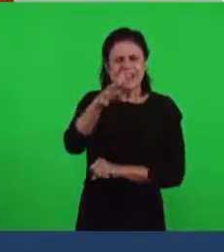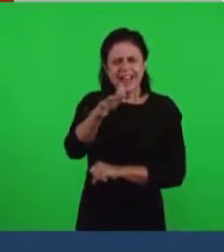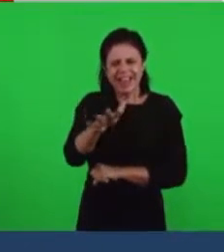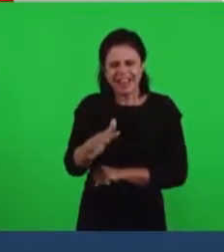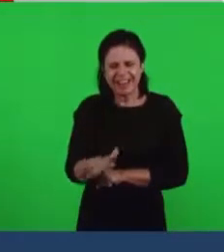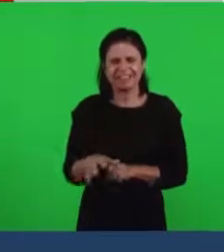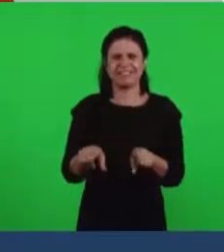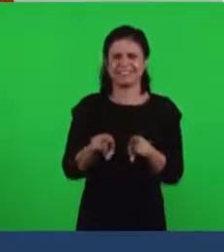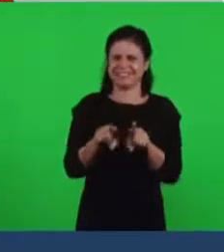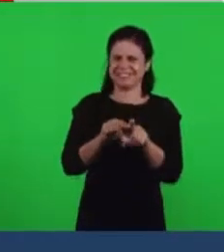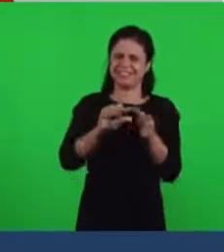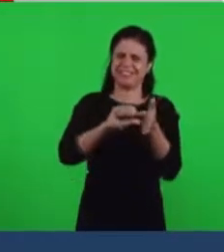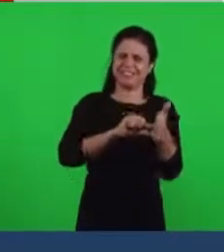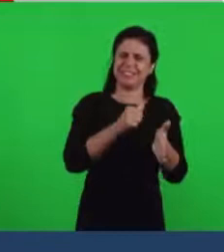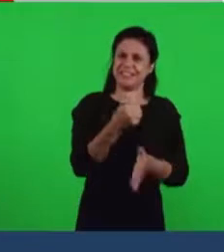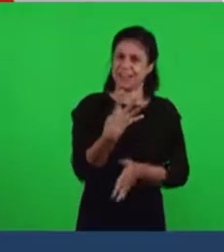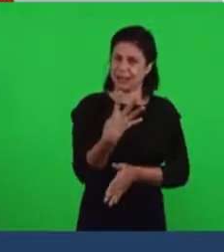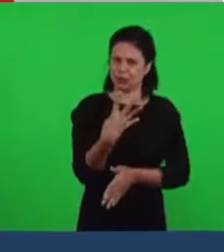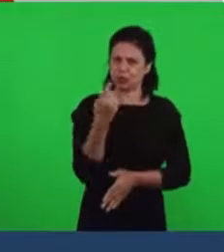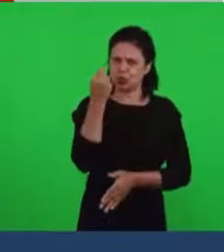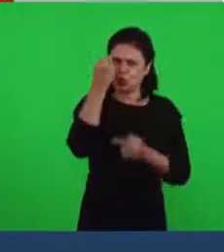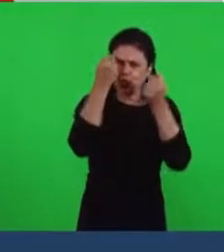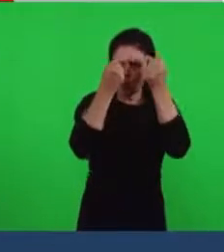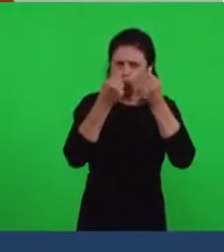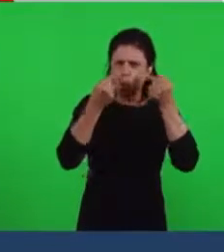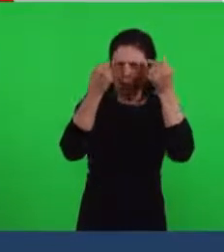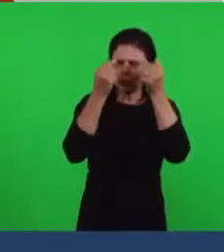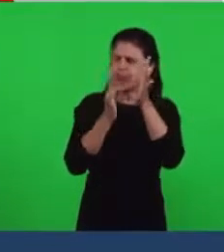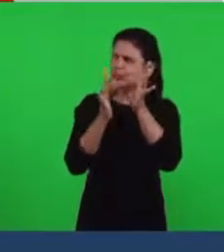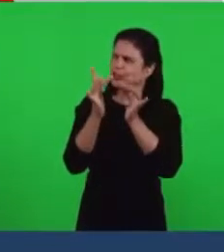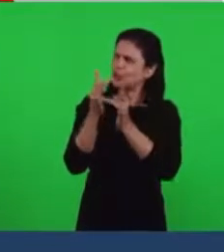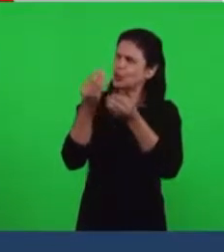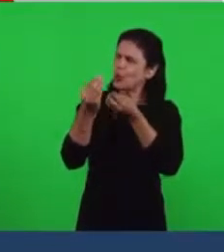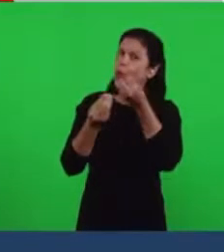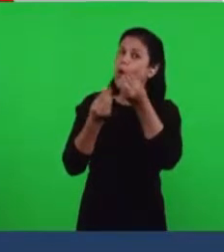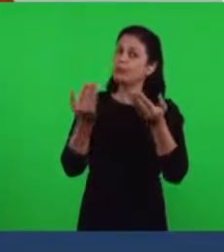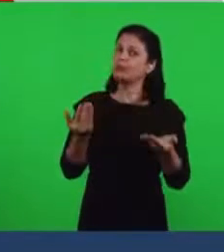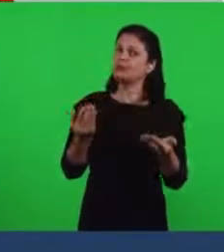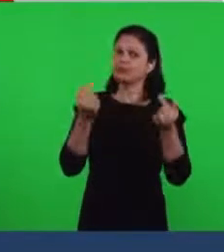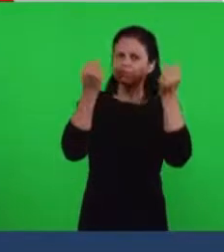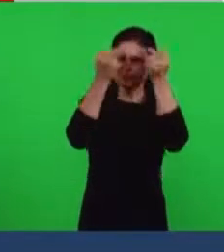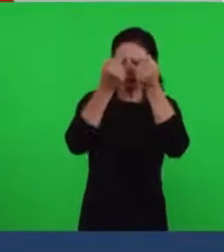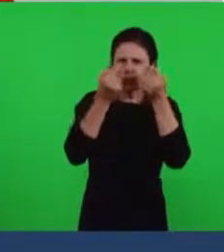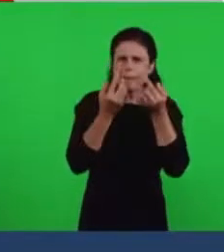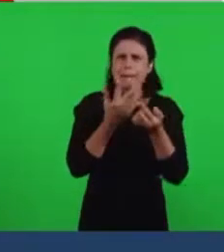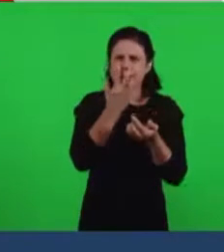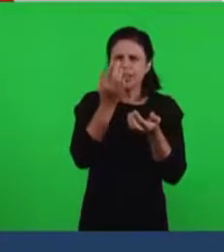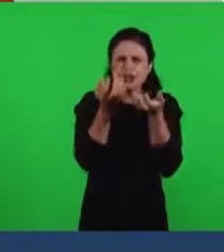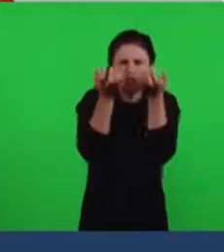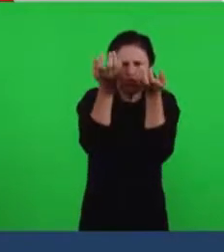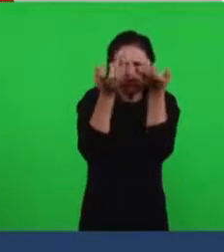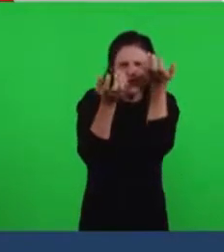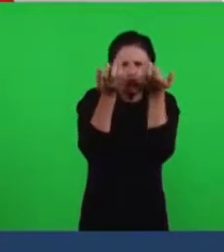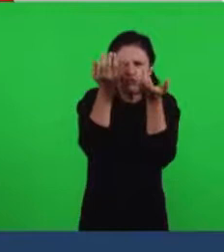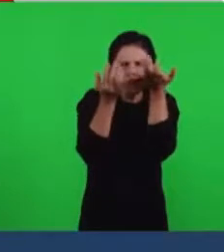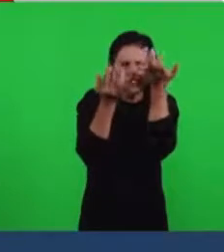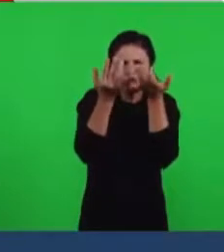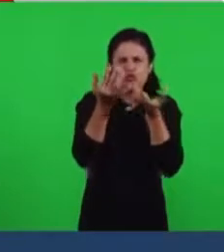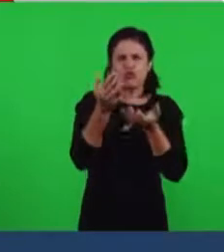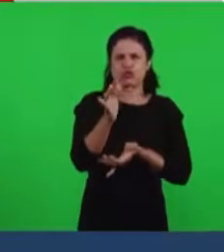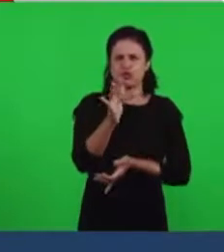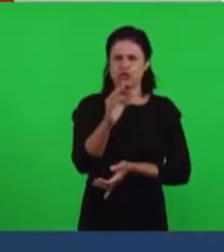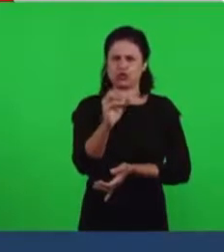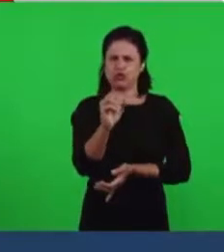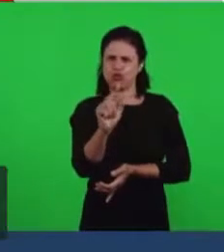verso 14 os seus olhos ele descreve os olhos do senhor jesus como chama de fogo então o final do versículo